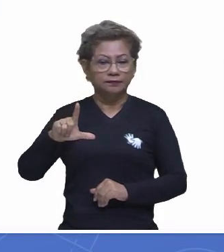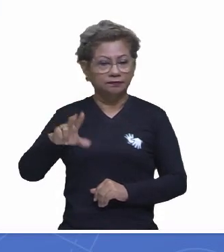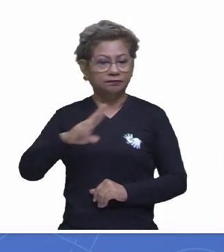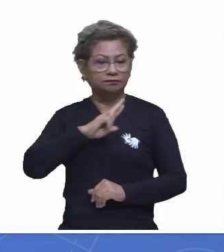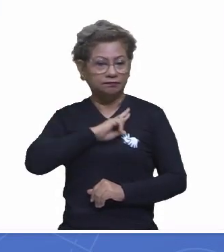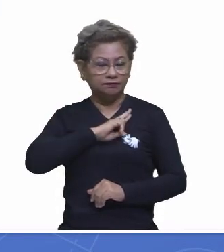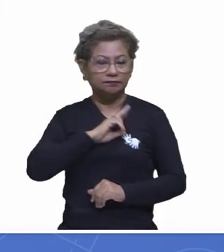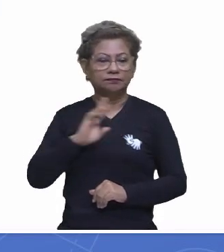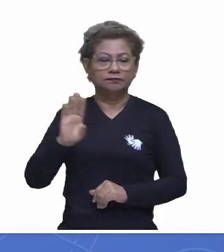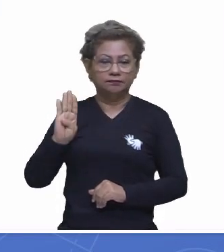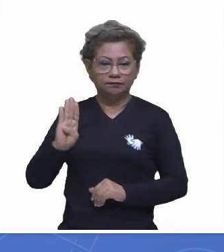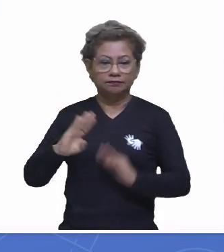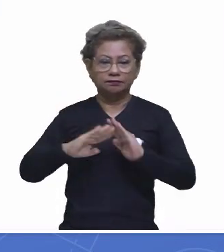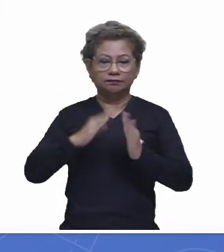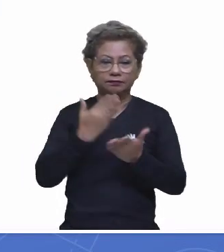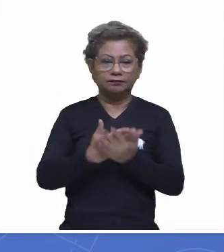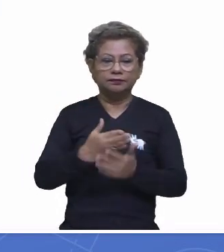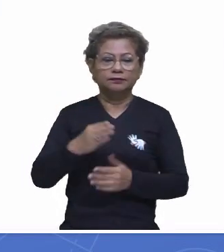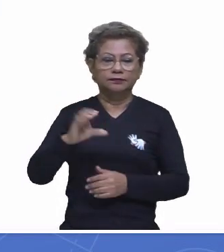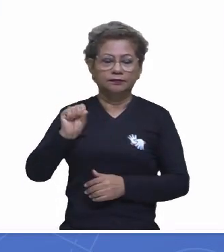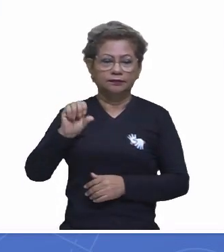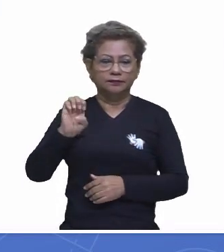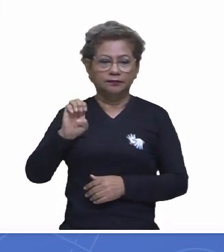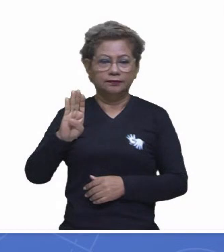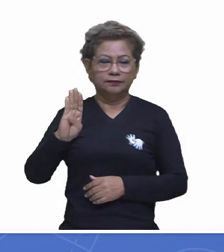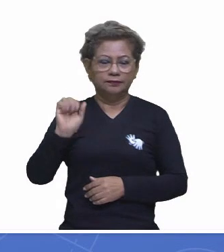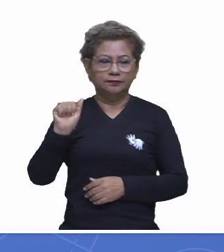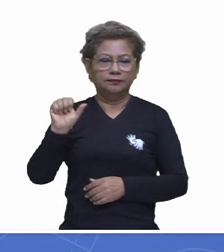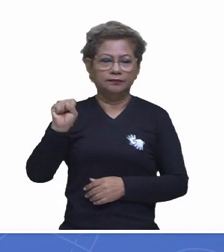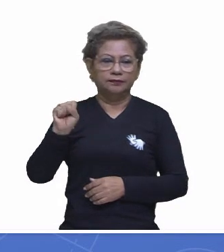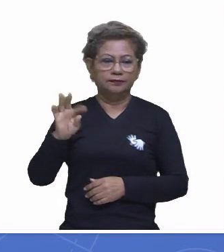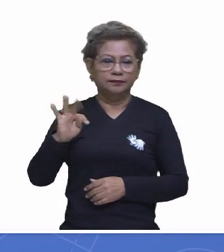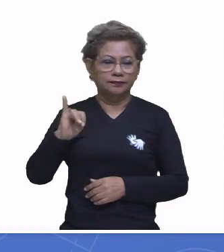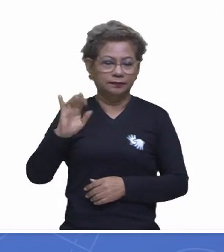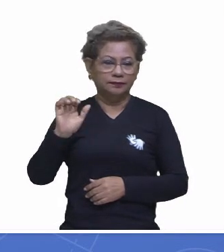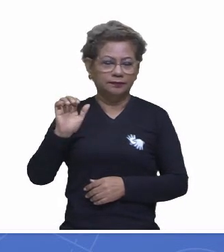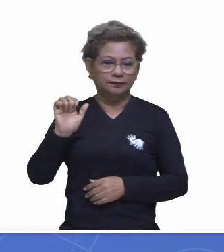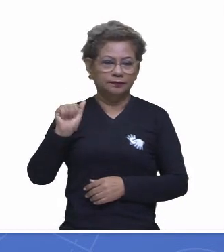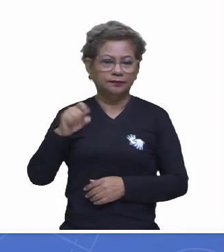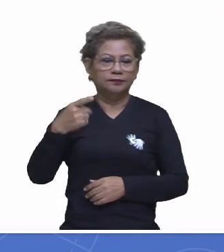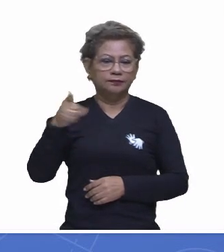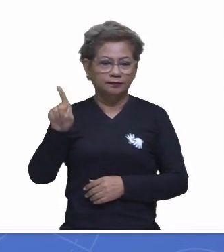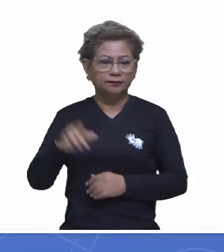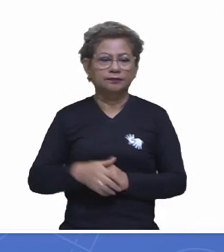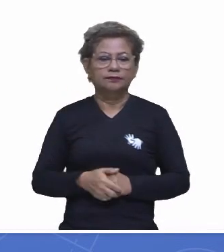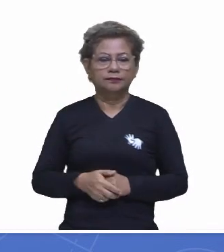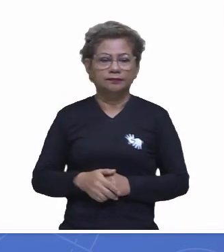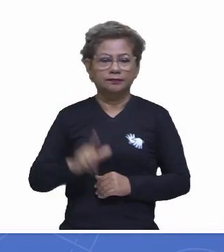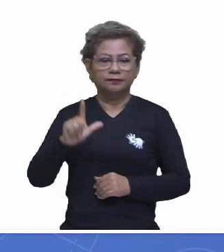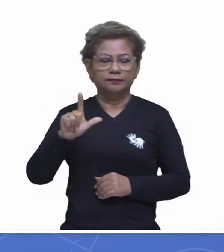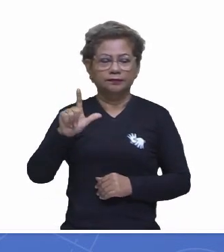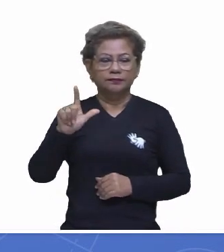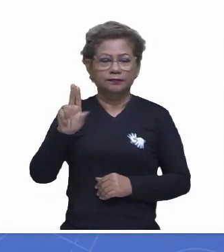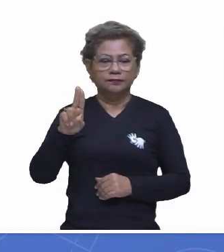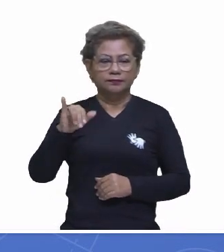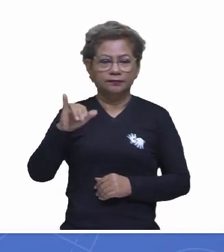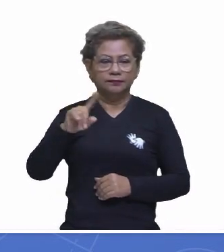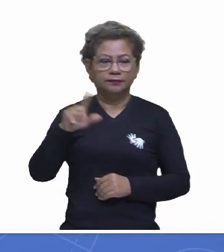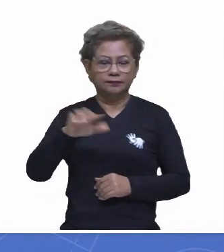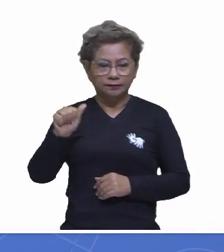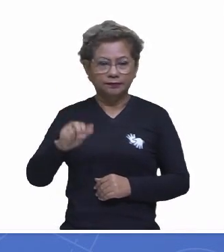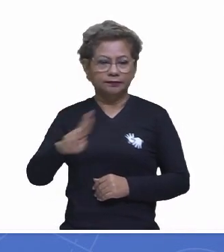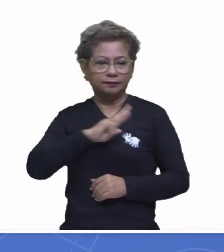Escola Sebastião. Michael, perdão se falei errado aí o nome da escola. Luísa, a alternativa